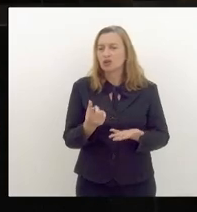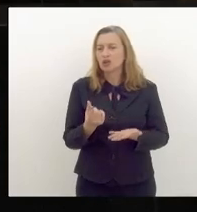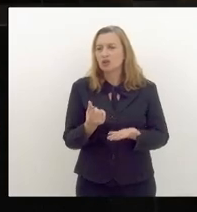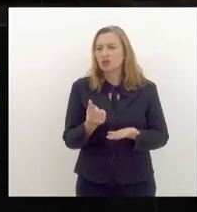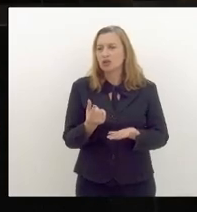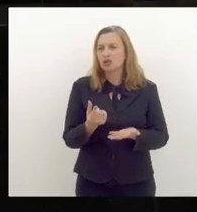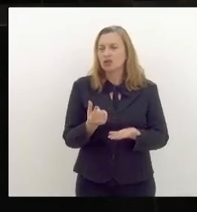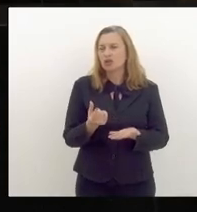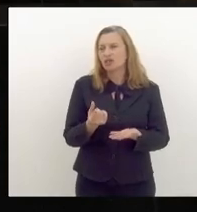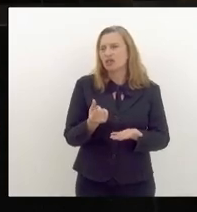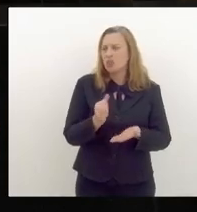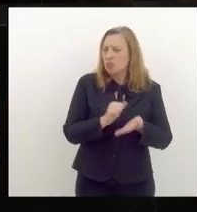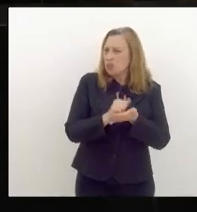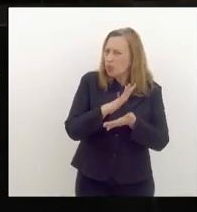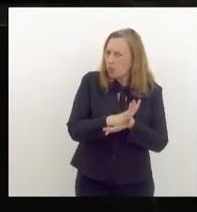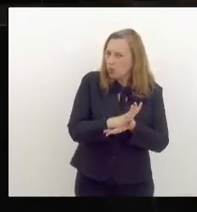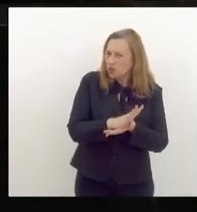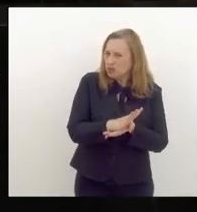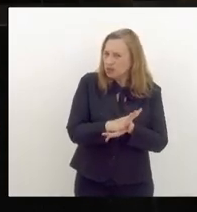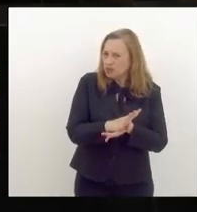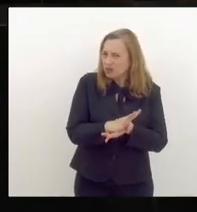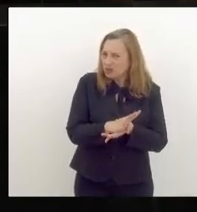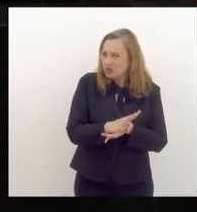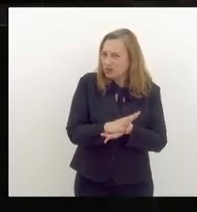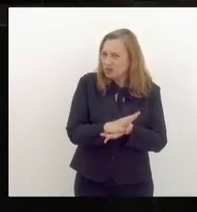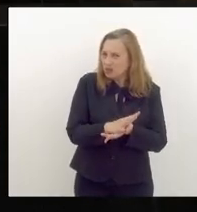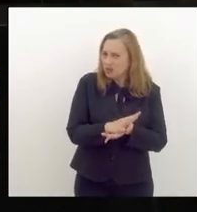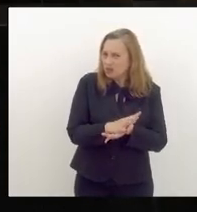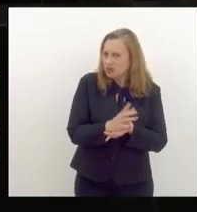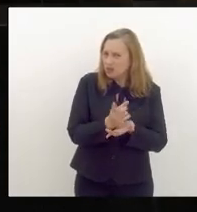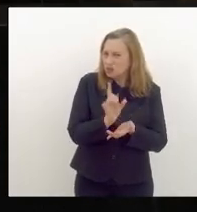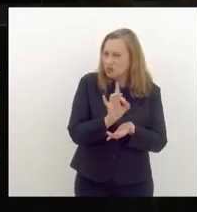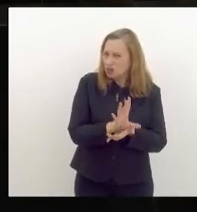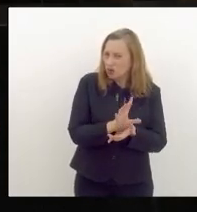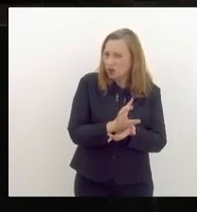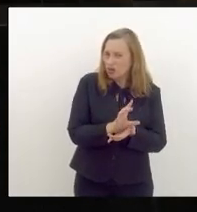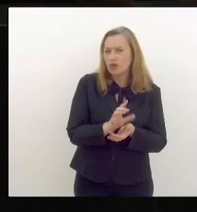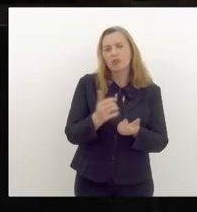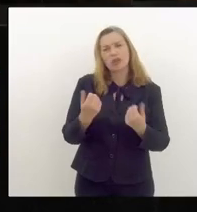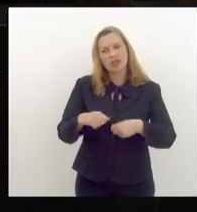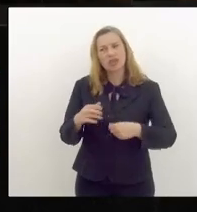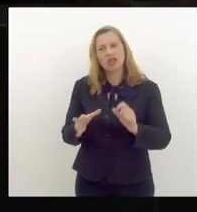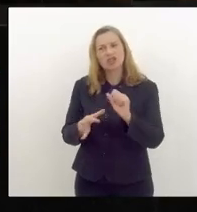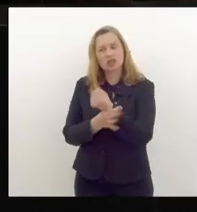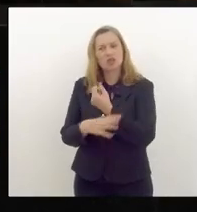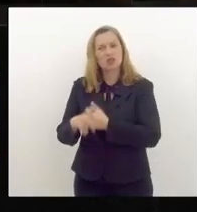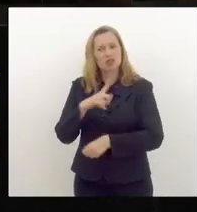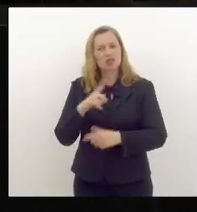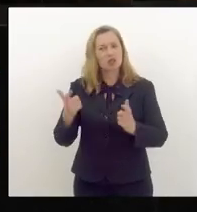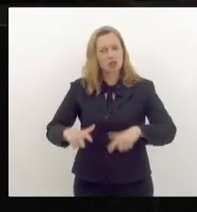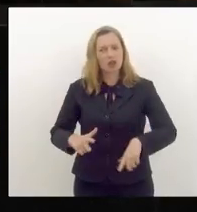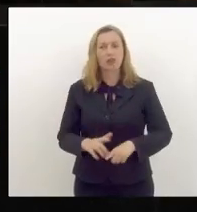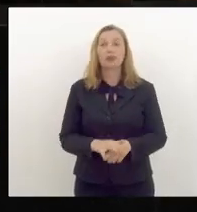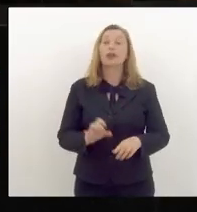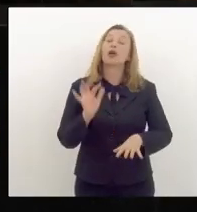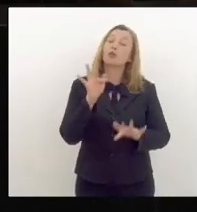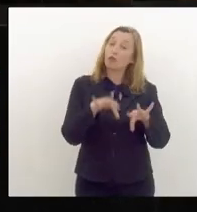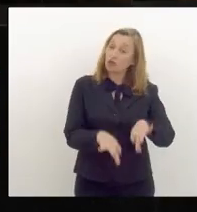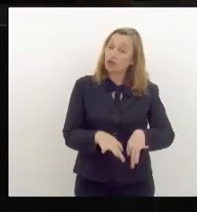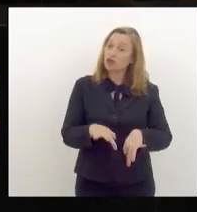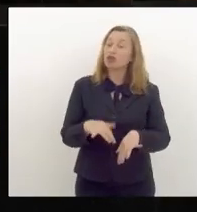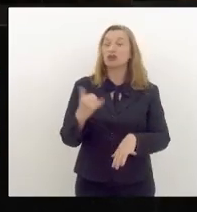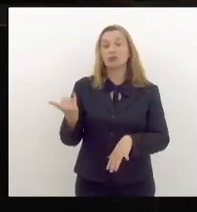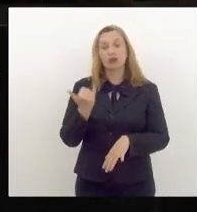invés de gerar aquilo para o qual foram criados que seria uma segurança no trânsito por fim